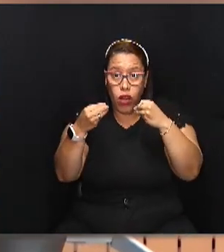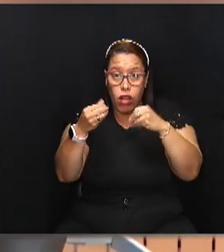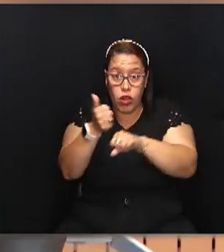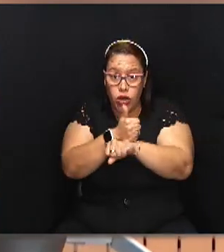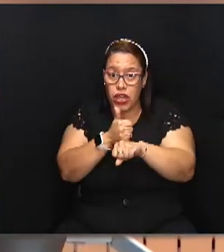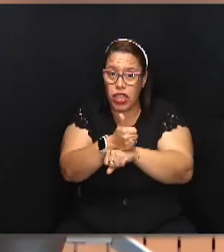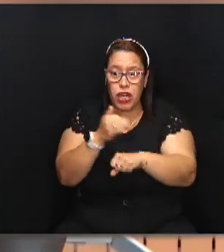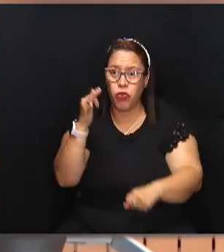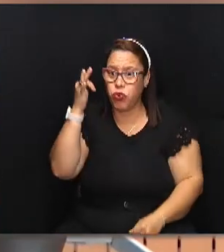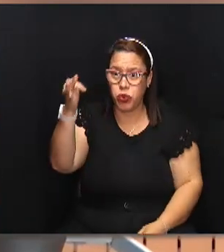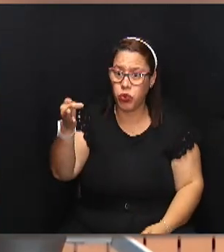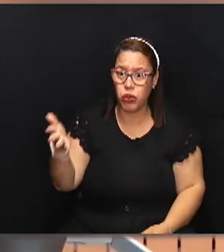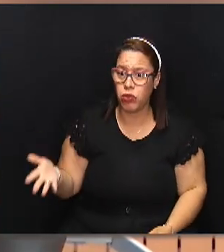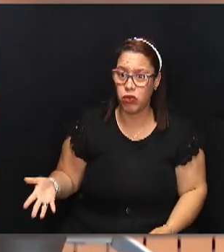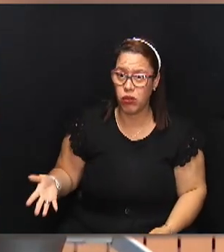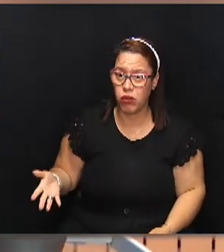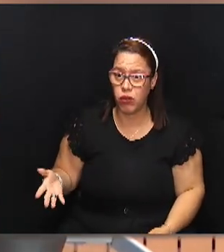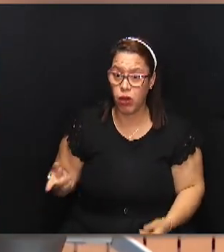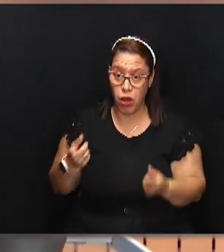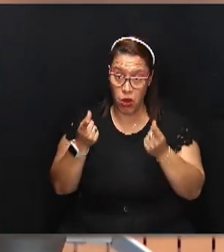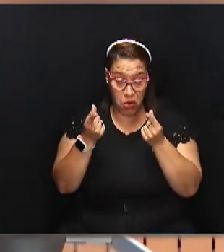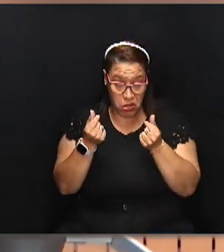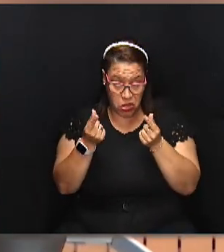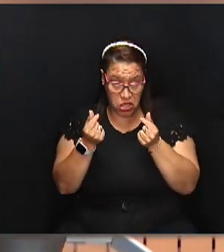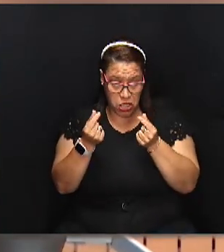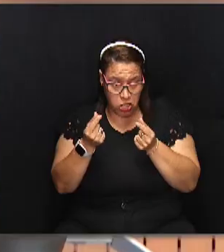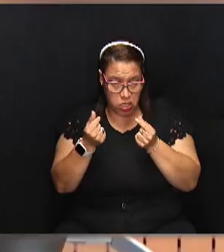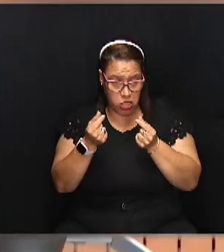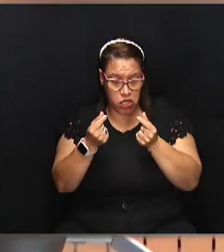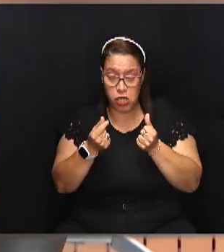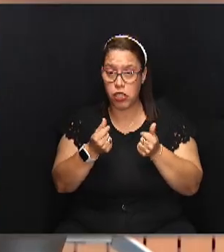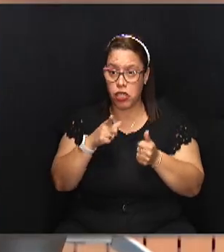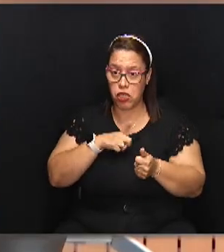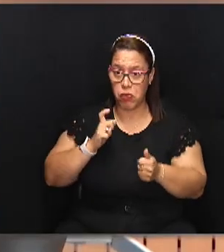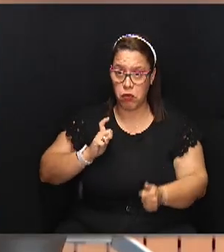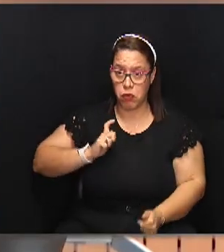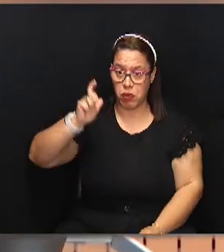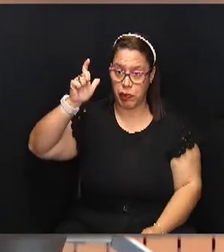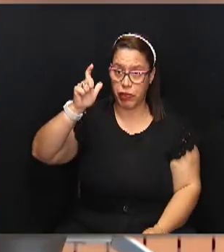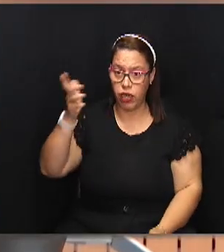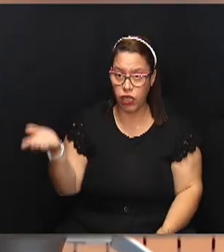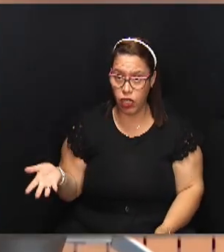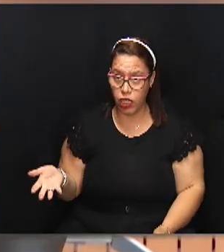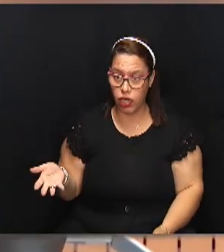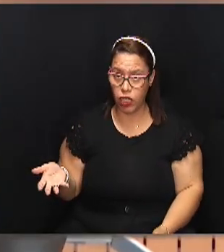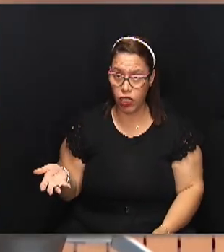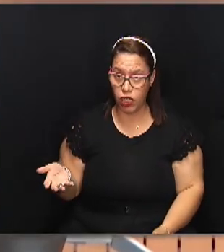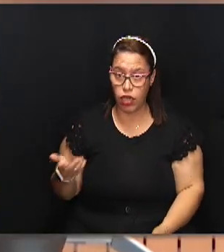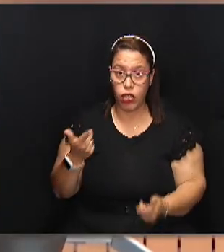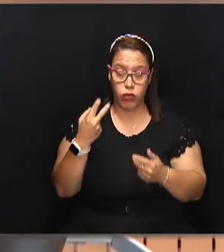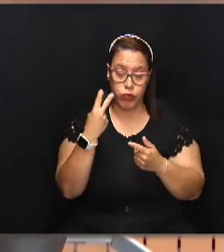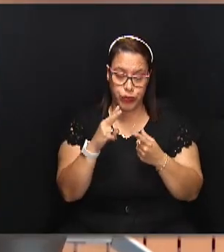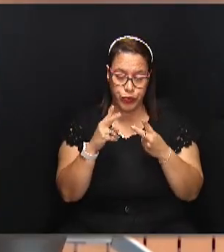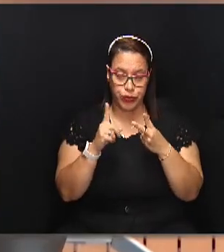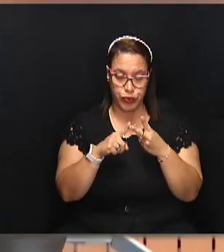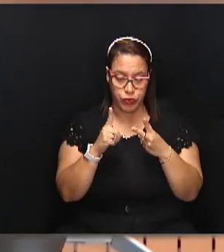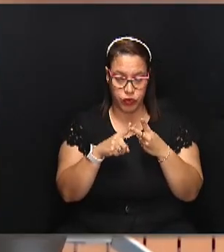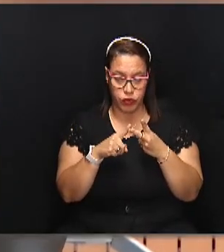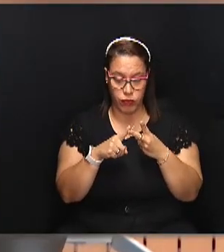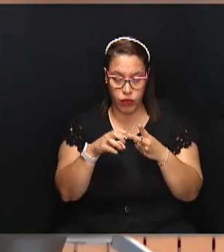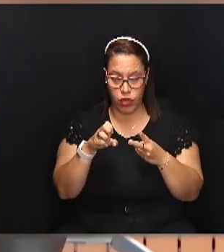carreira, visando a monetização. Esse é um elemento que também precisa ser tratado. O segundo aspecto é o aspecto